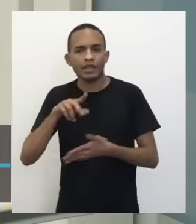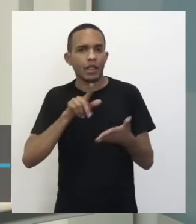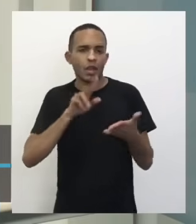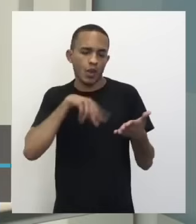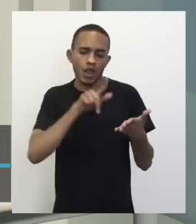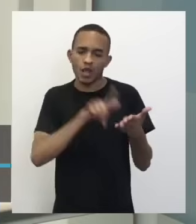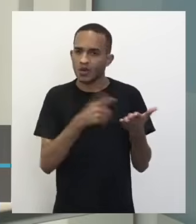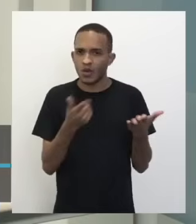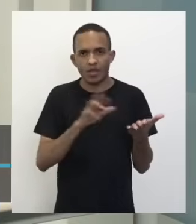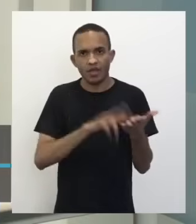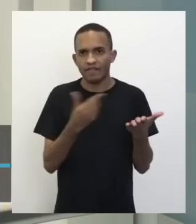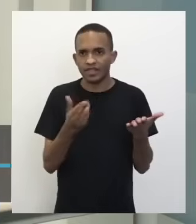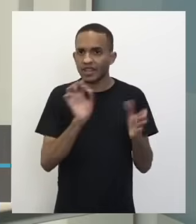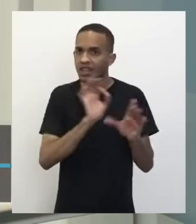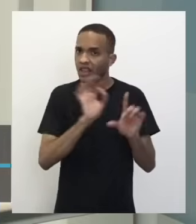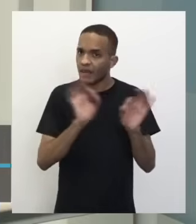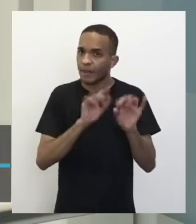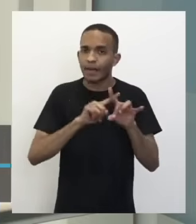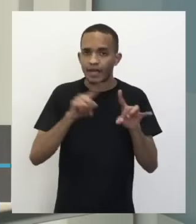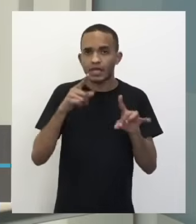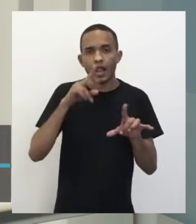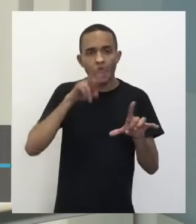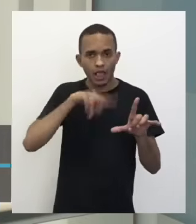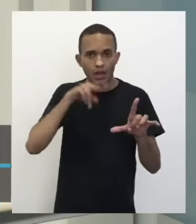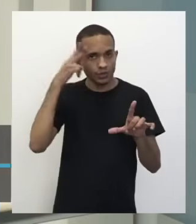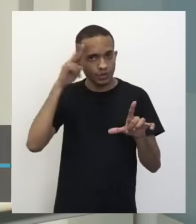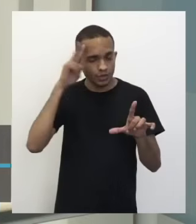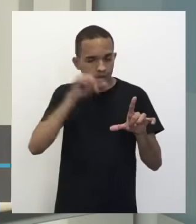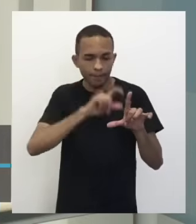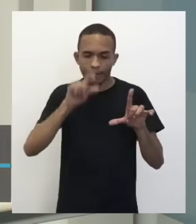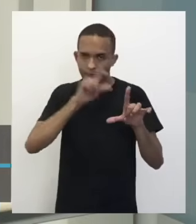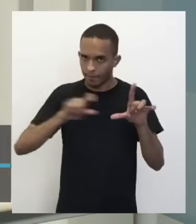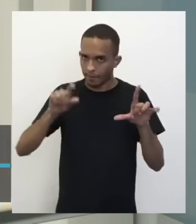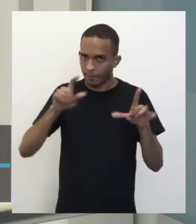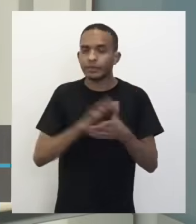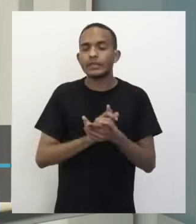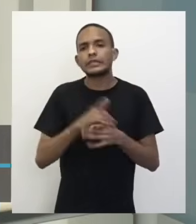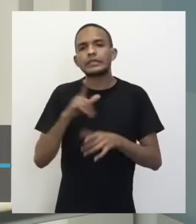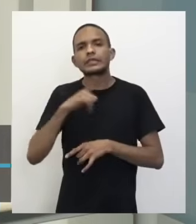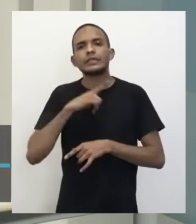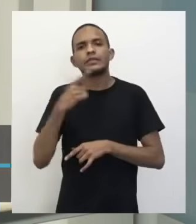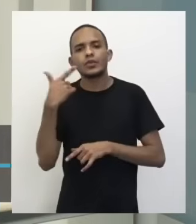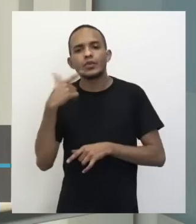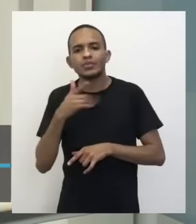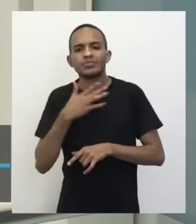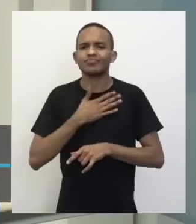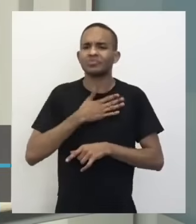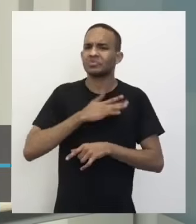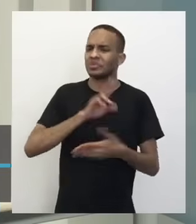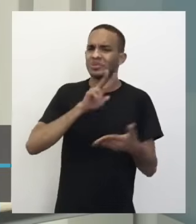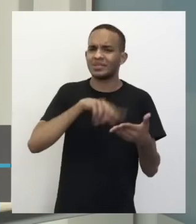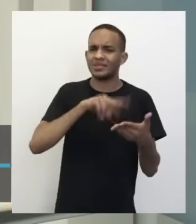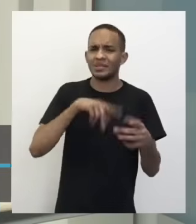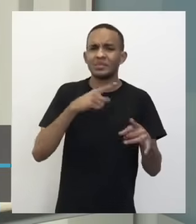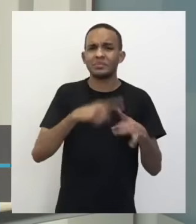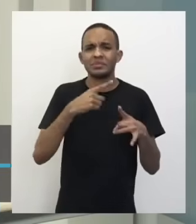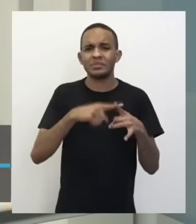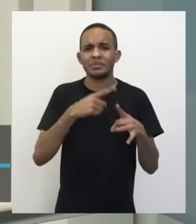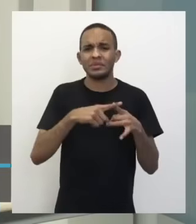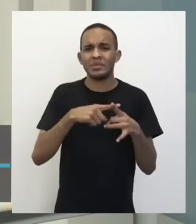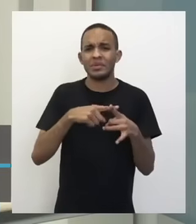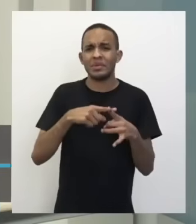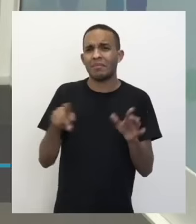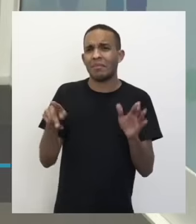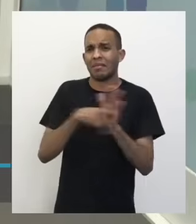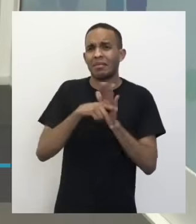revista, mas leio histórias em quadrinhos, né? Ela colocou, separou. Mas houve um que colocou que ela não gosta de ler porque ela acha coisa de